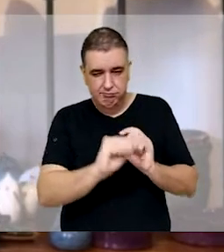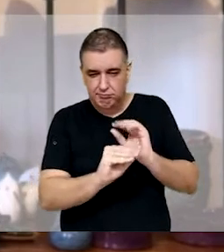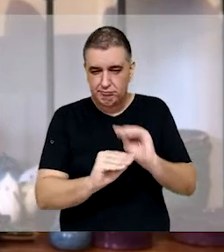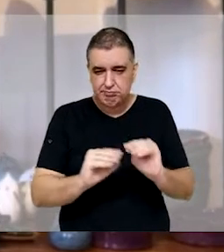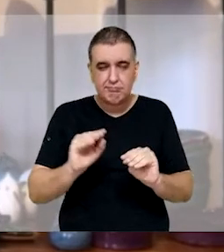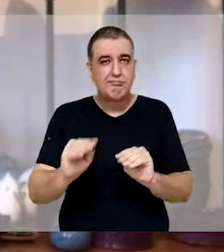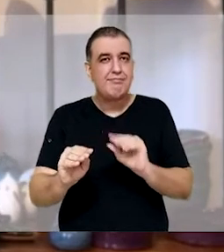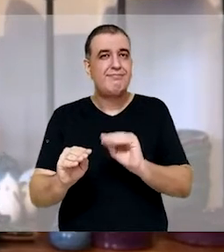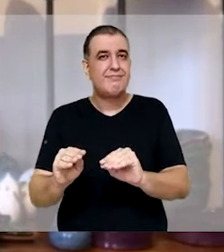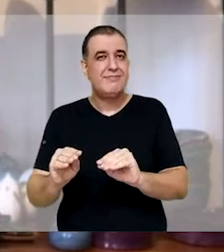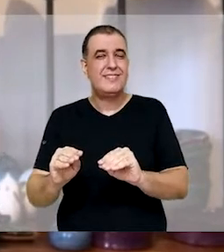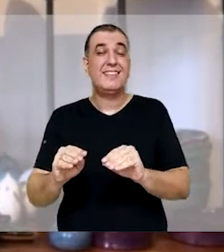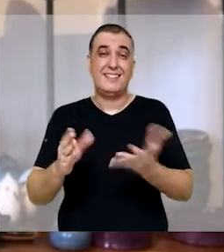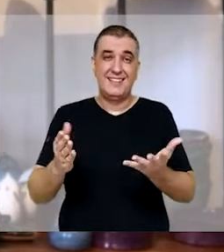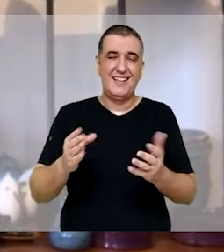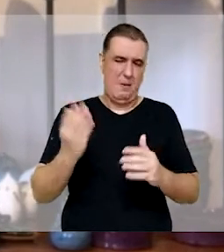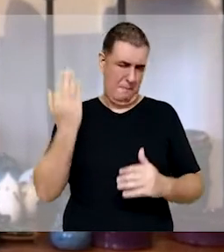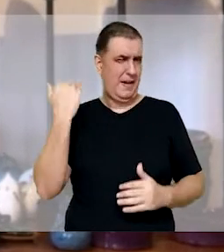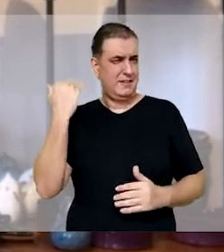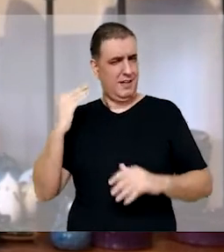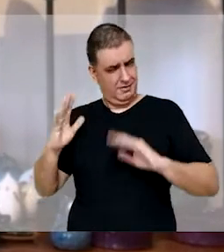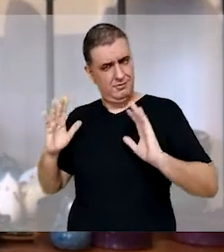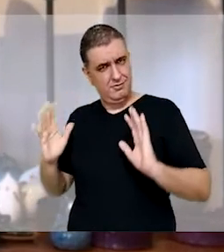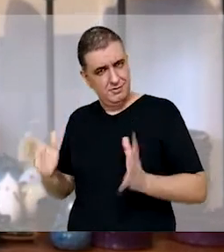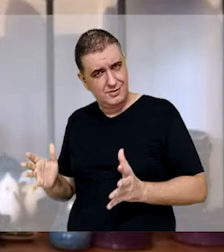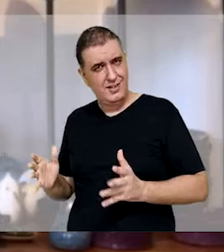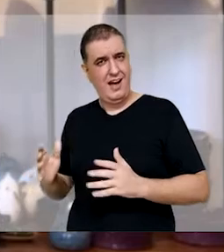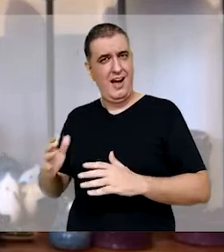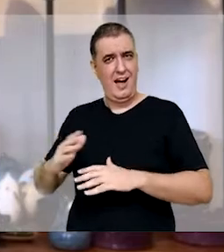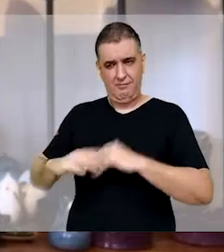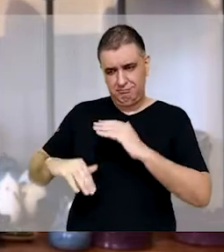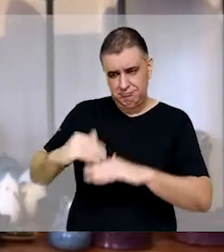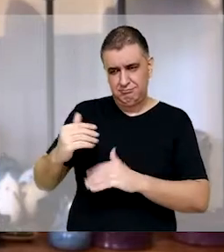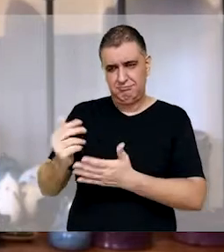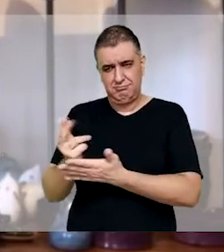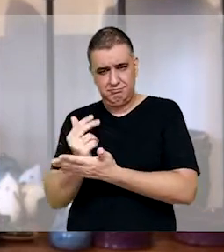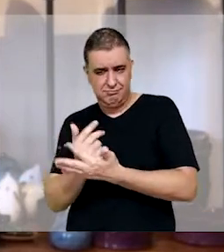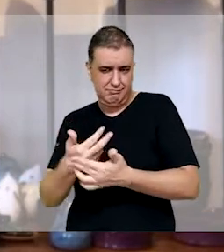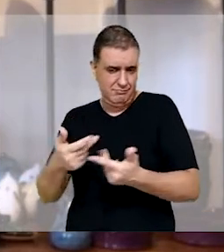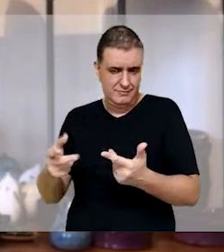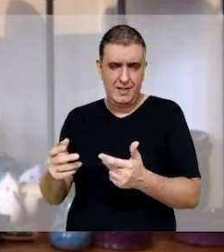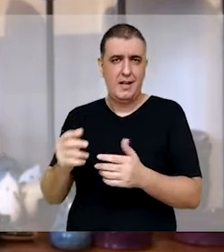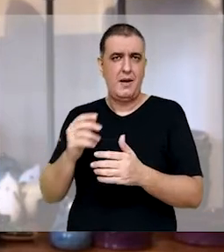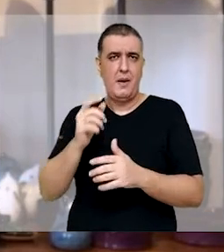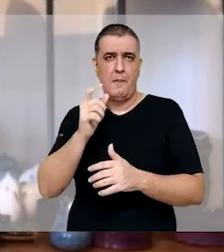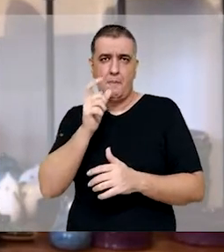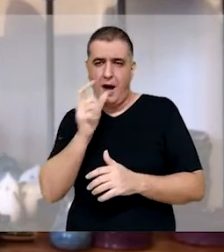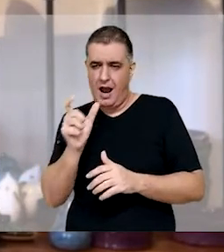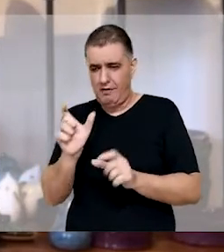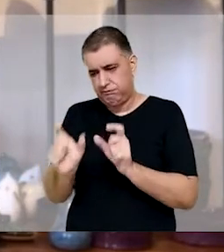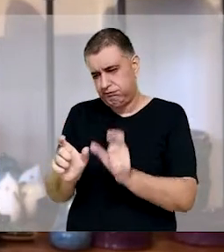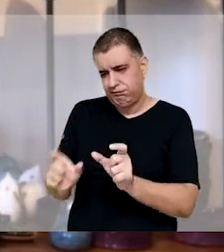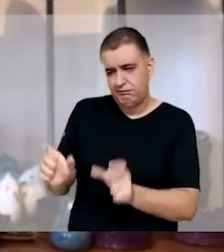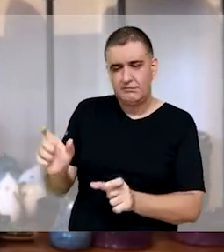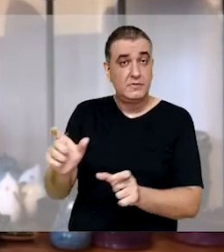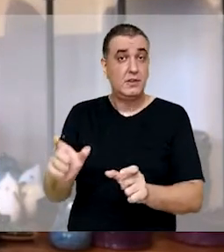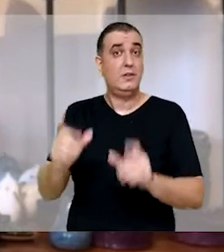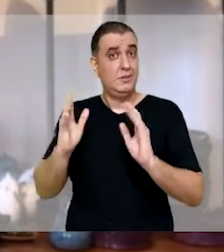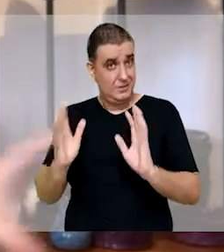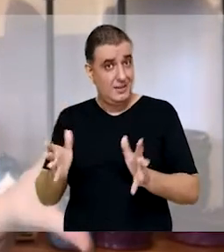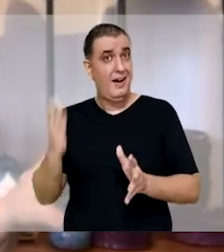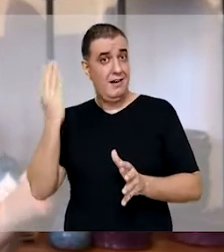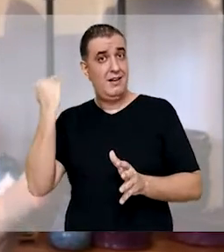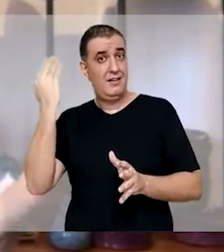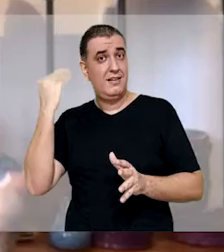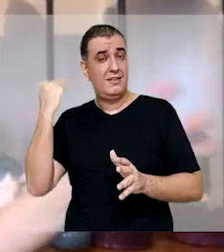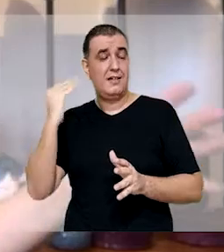Então, que é o para a felicidade que se esconde entre as palavras, para as mãos que guardam meus carinhos, que são peças que eu fiz numa determinada